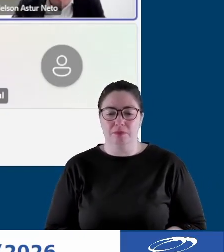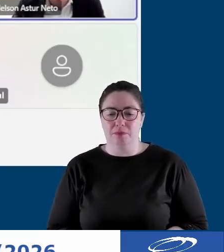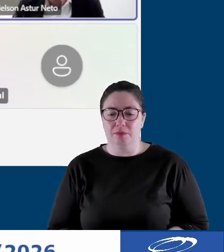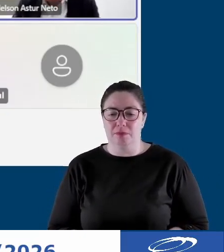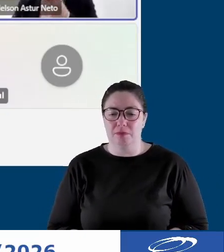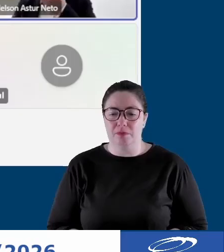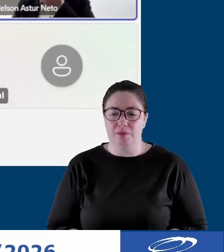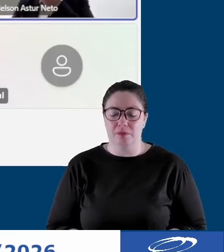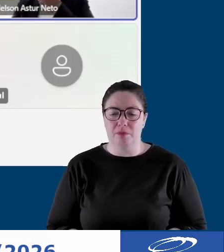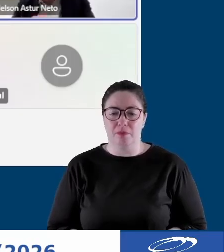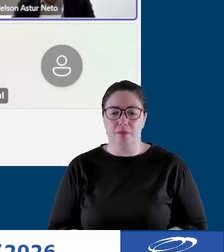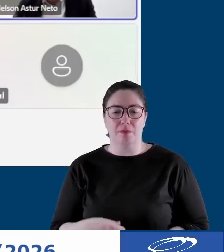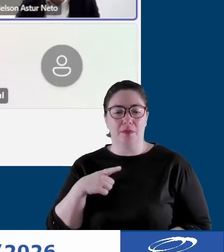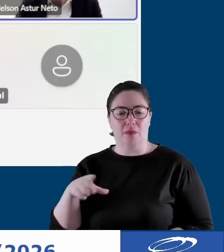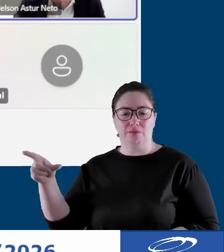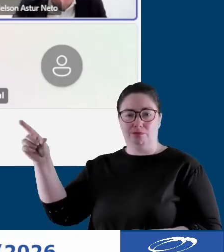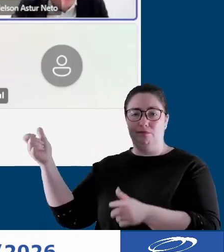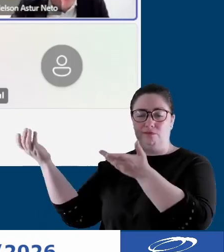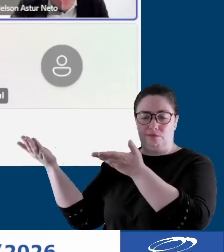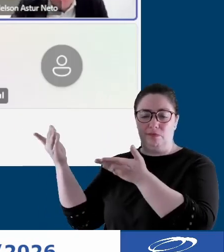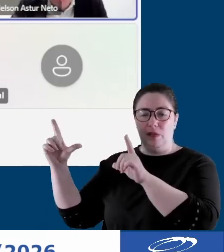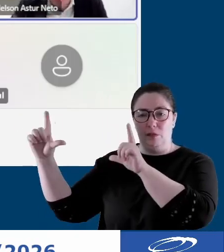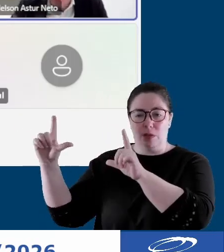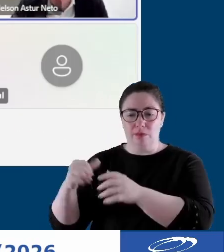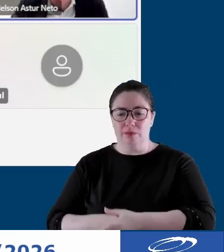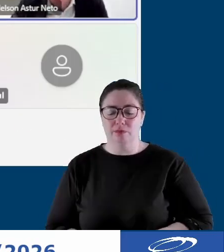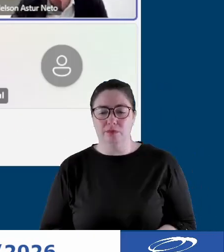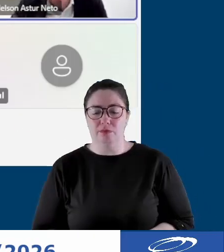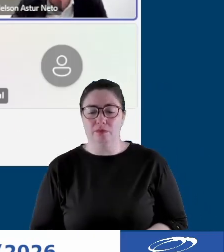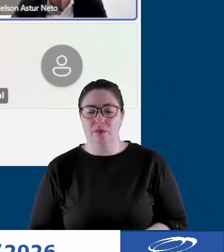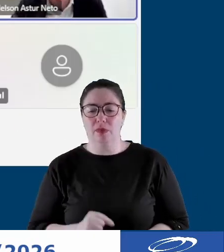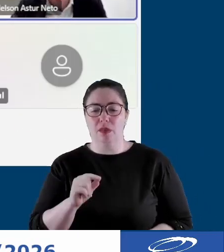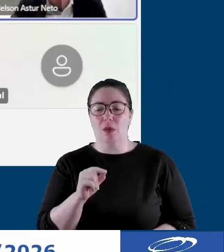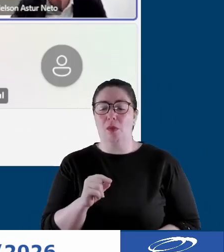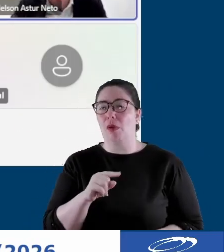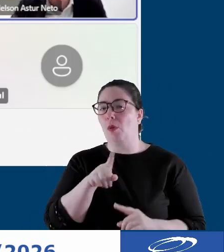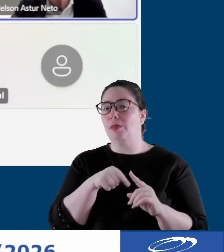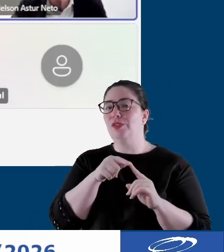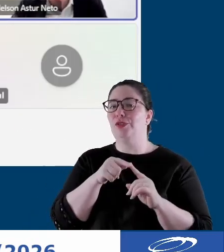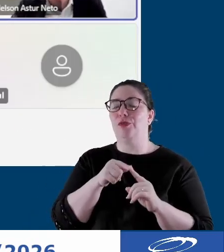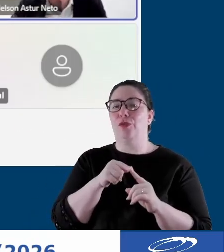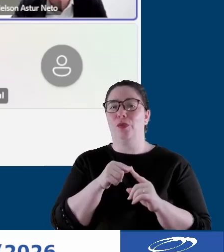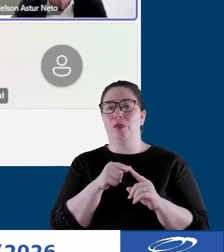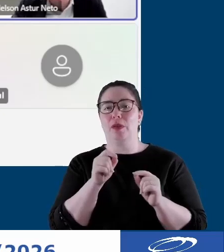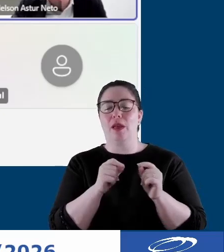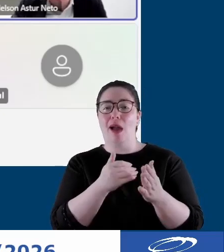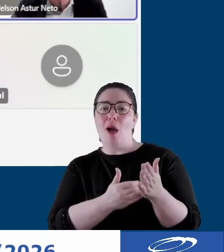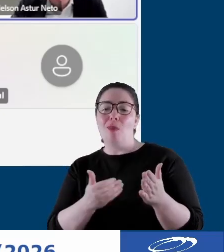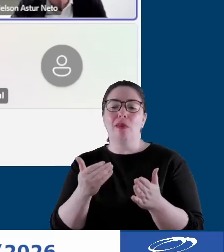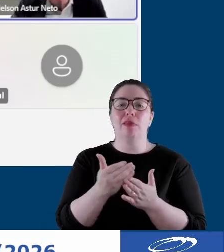e também até a sonicação dos implantes, tá? Para aumentar aí a sensibilidade da nossa